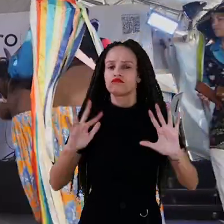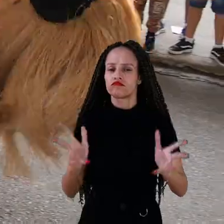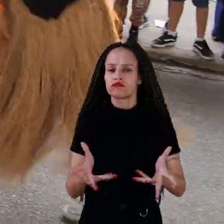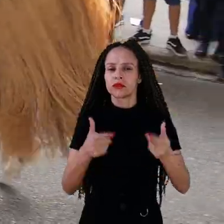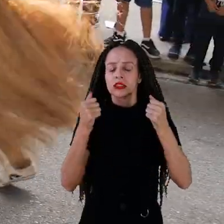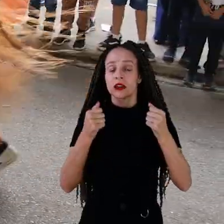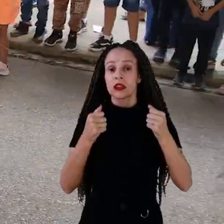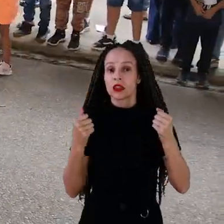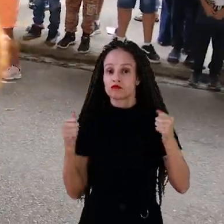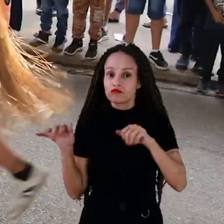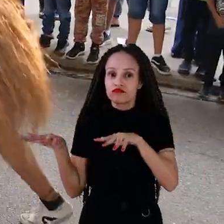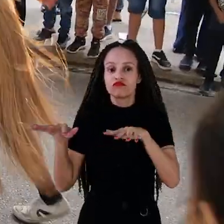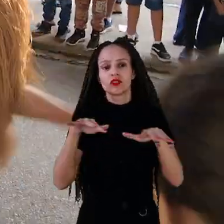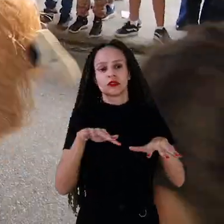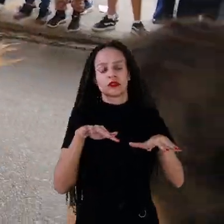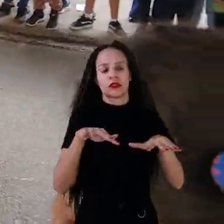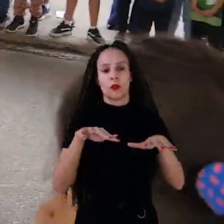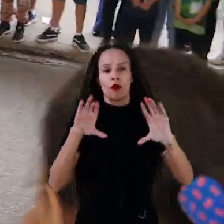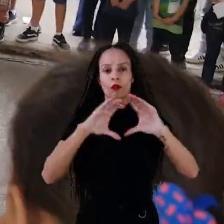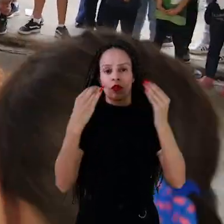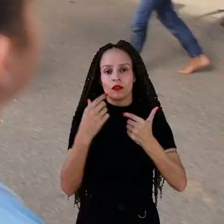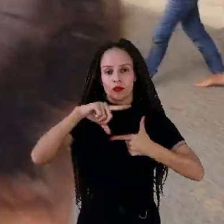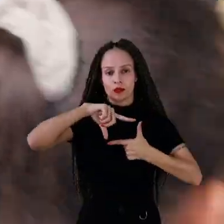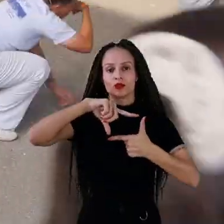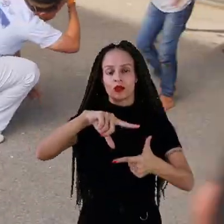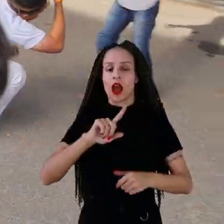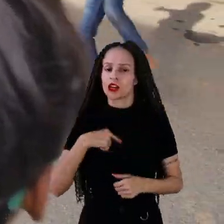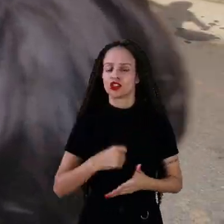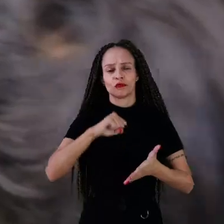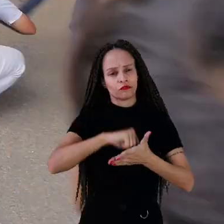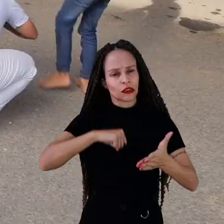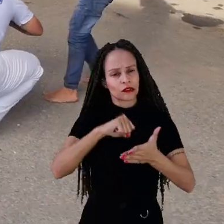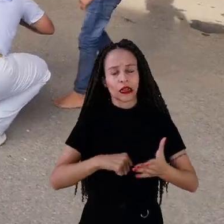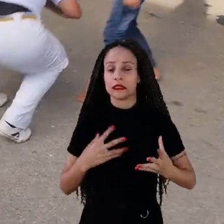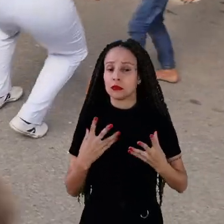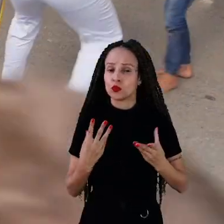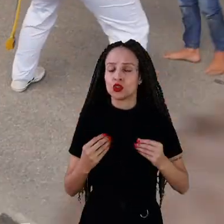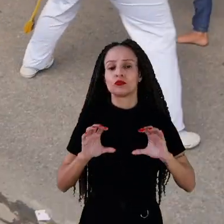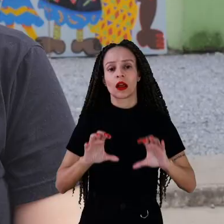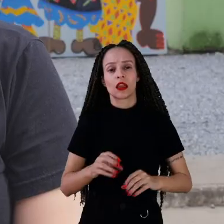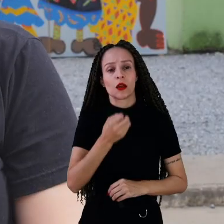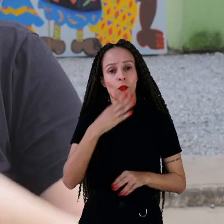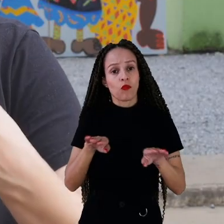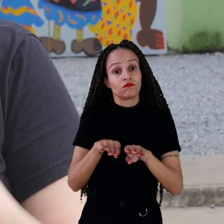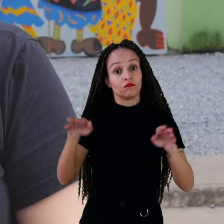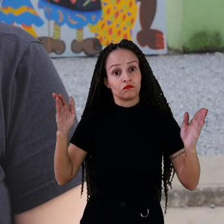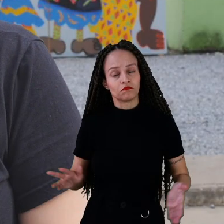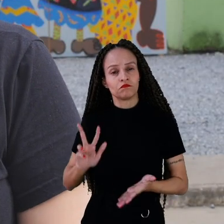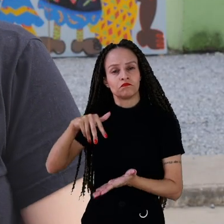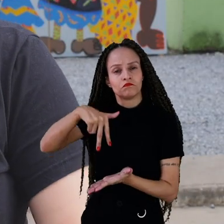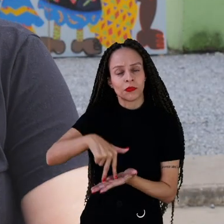uma excelência para visibilizar as comunidades tradicionais e a gente batalha bastante por isso, para ter